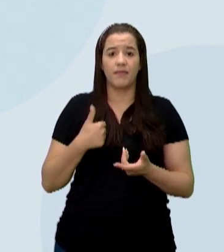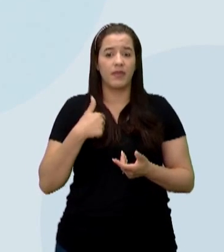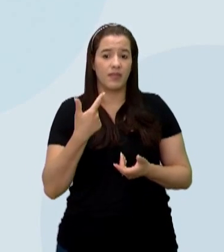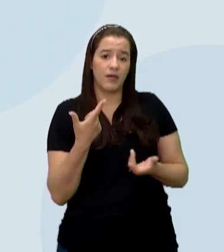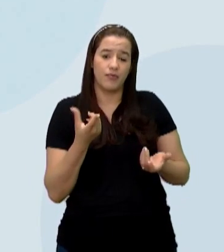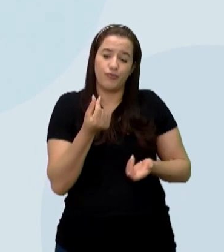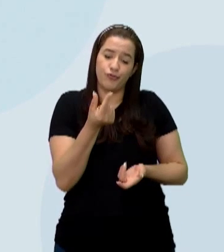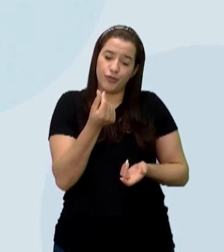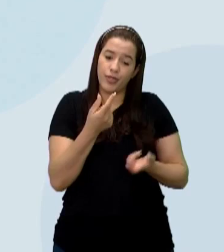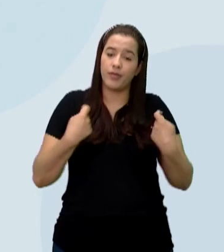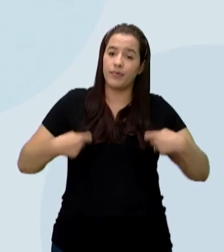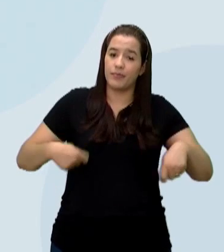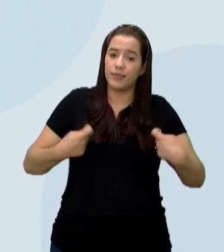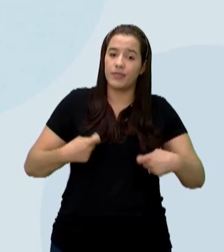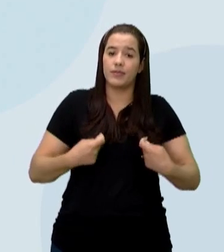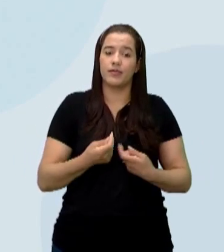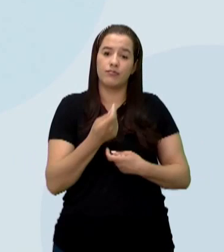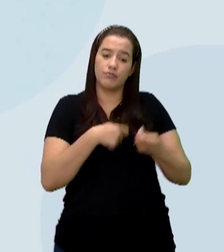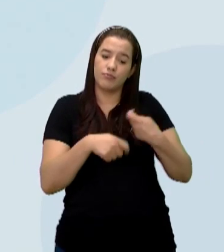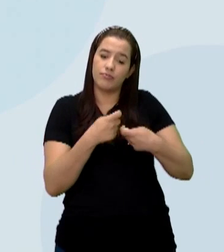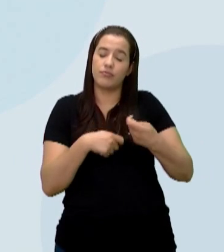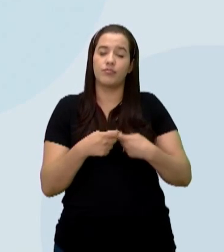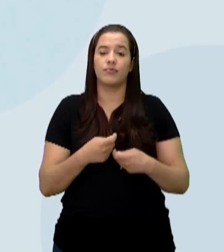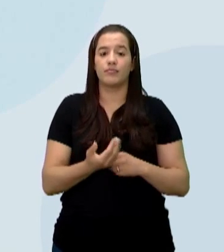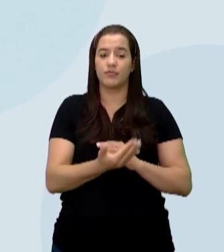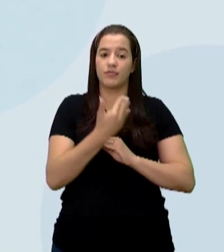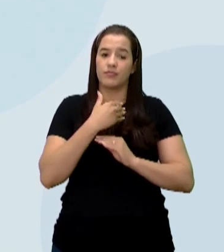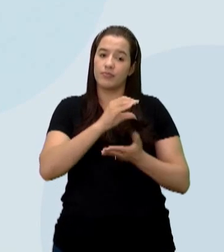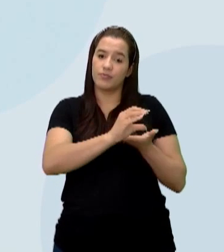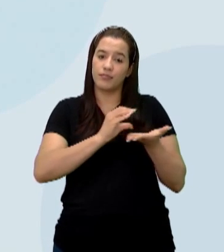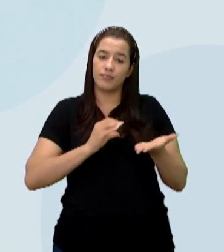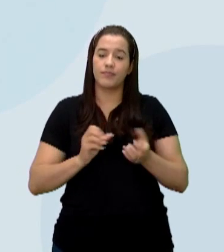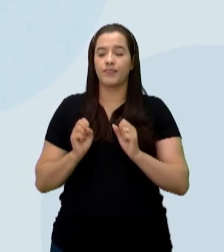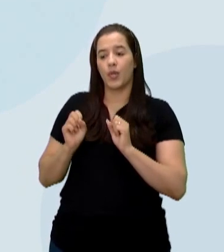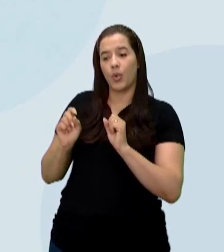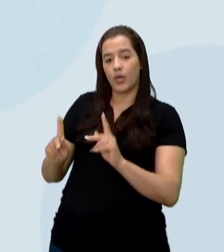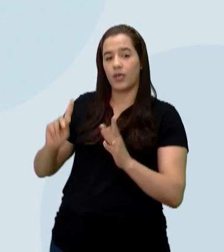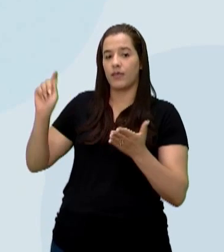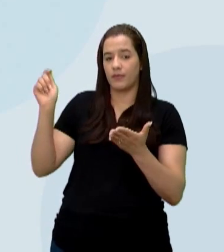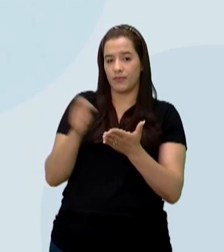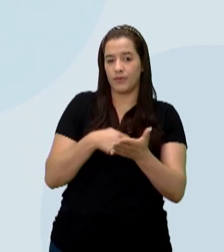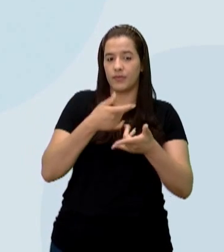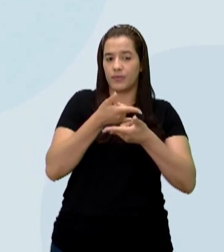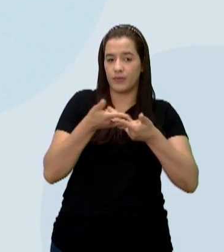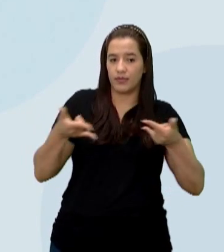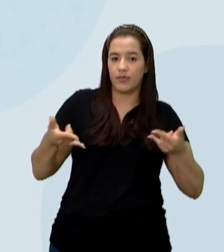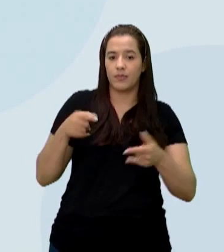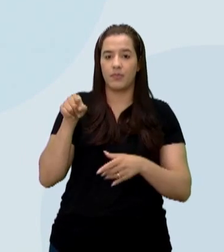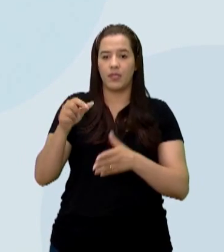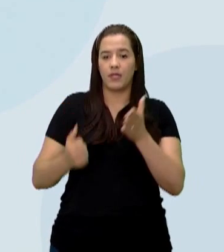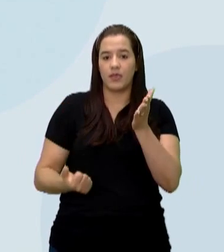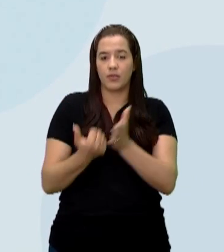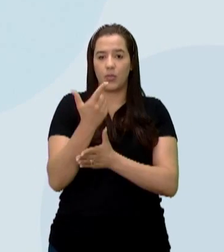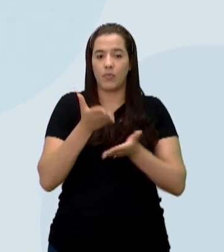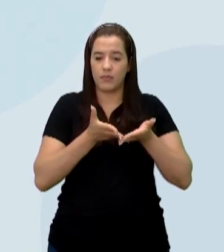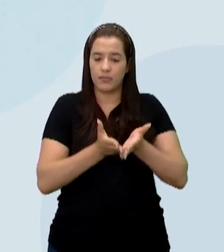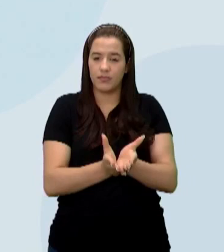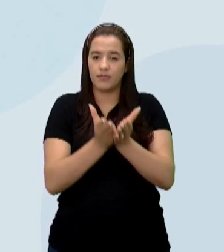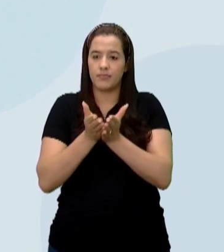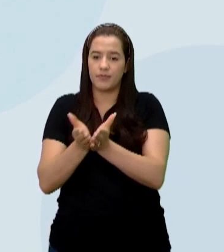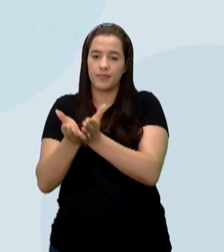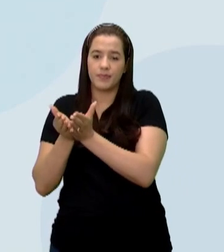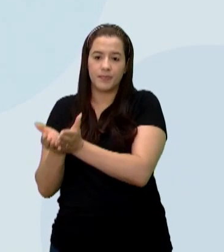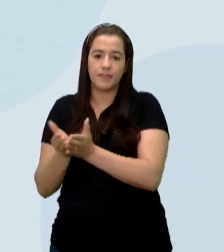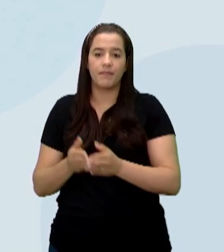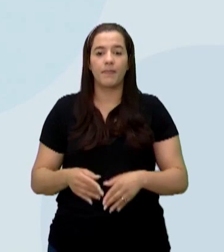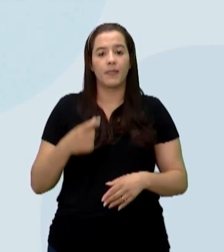meio duro, preciso de um financiamento. Certo, Cris. Vou assinar este cheque para a compra das caravelas.